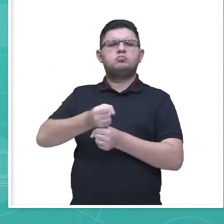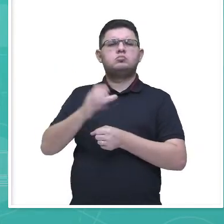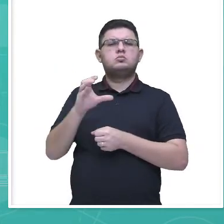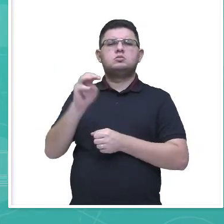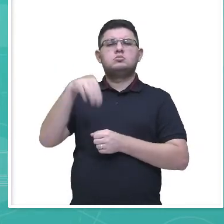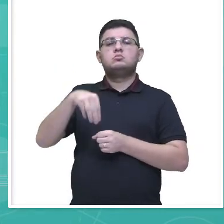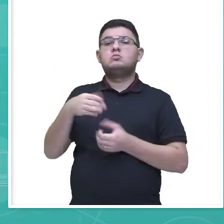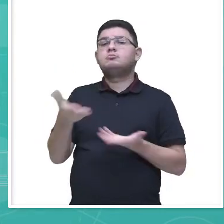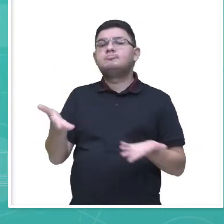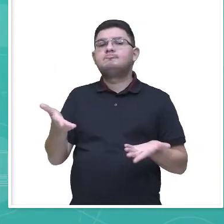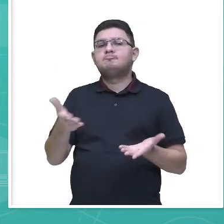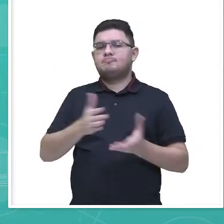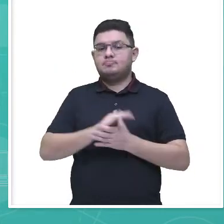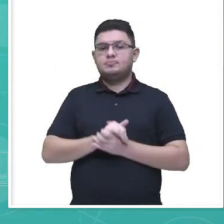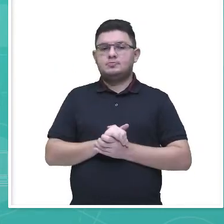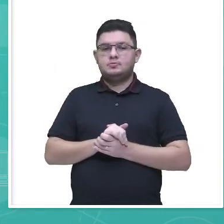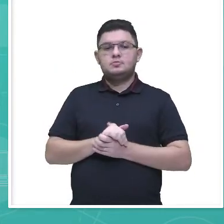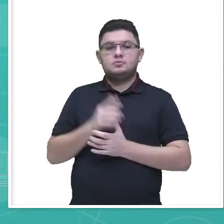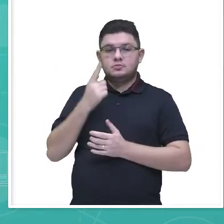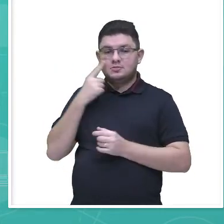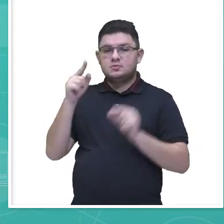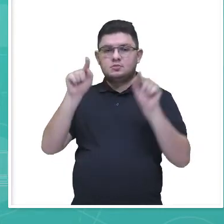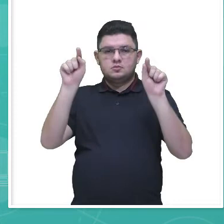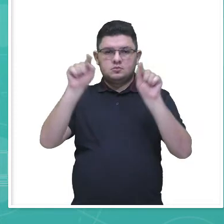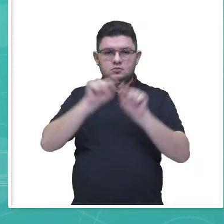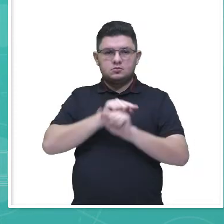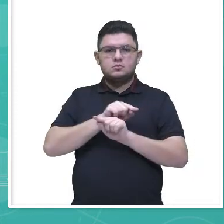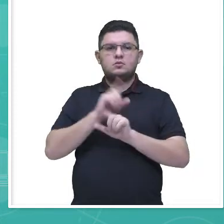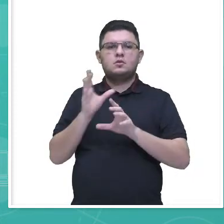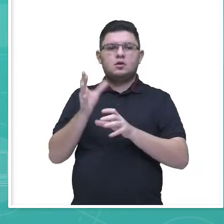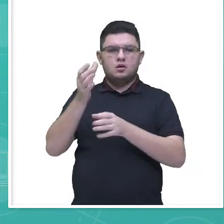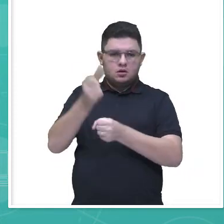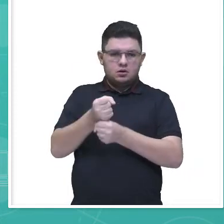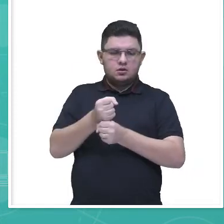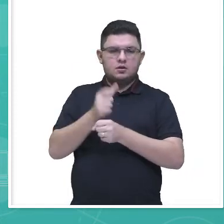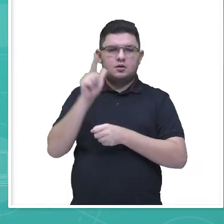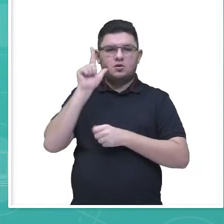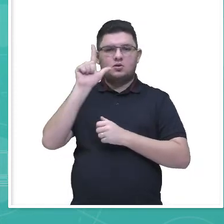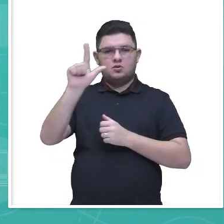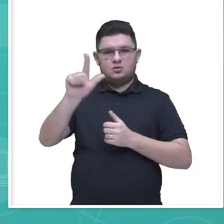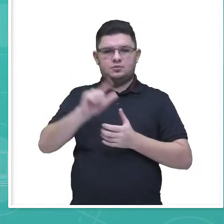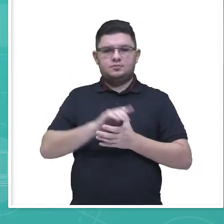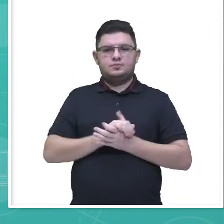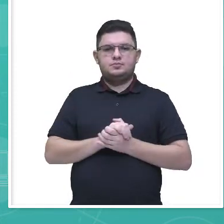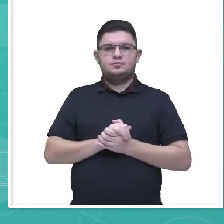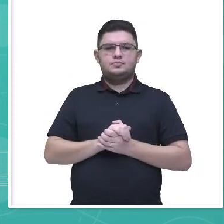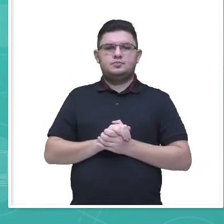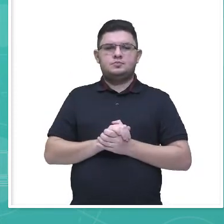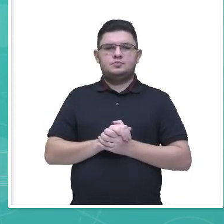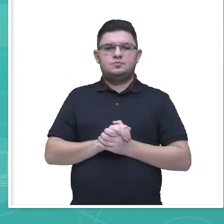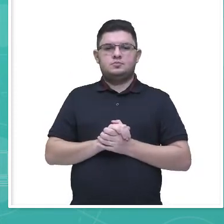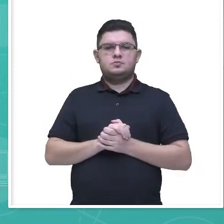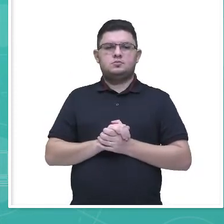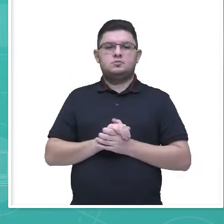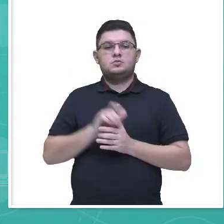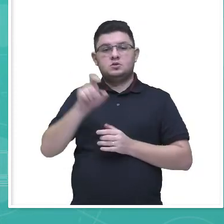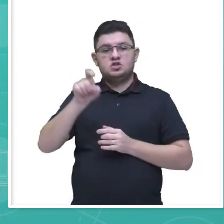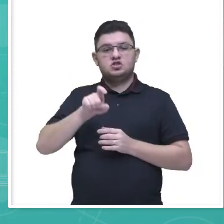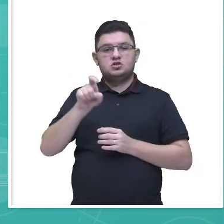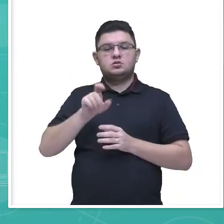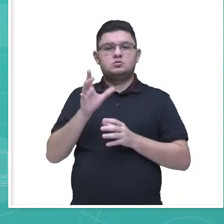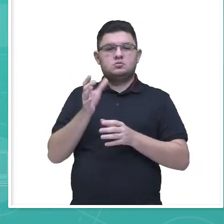sua fórmula e você vai chegar ao resultado final de x é igual a